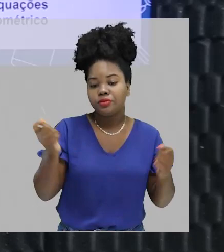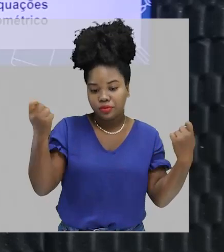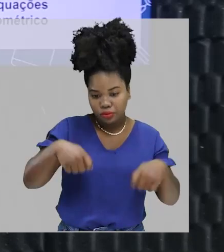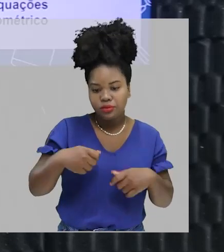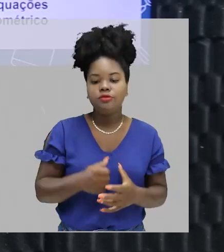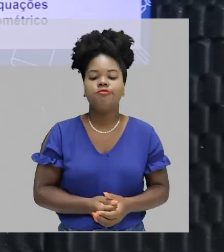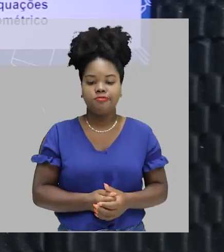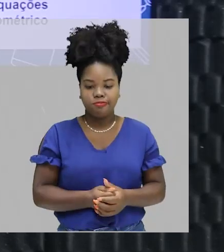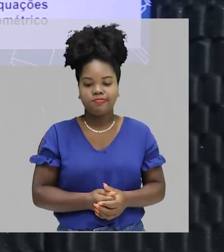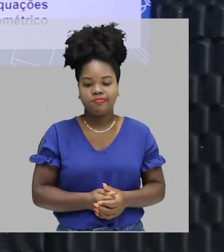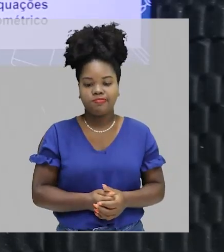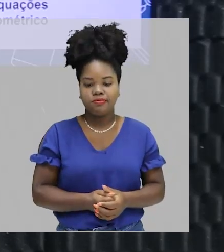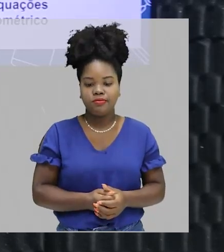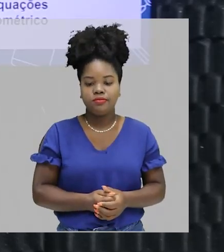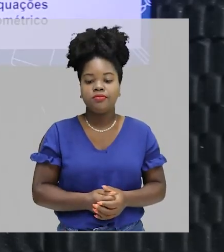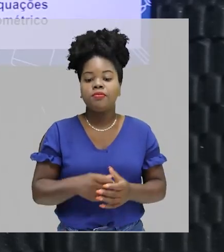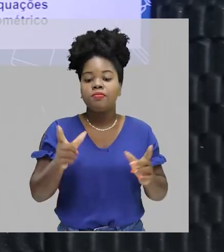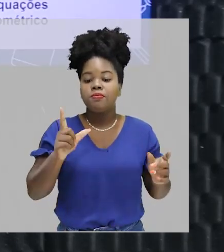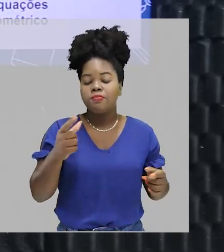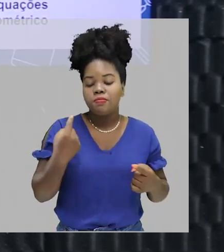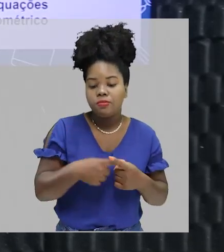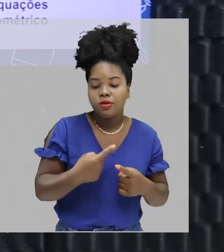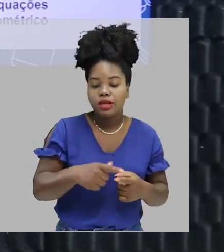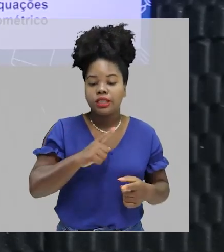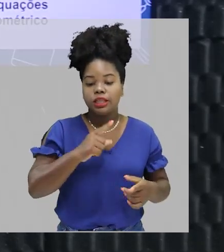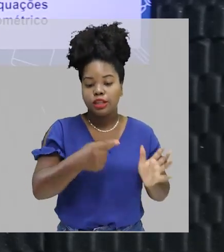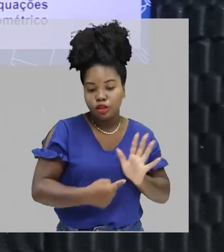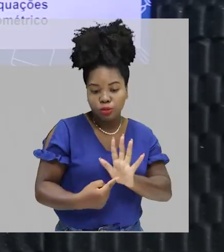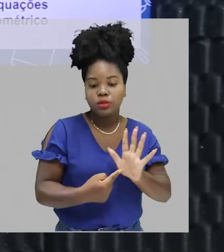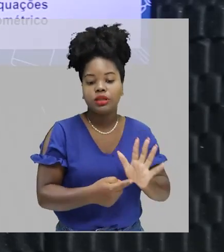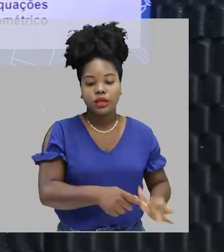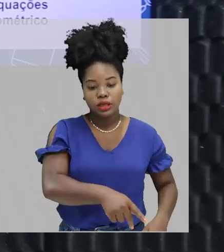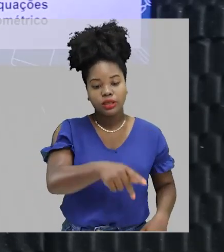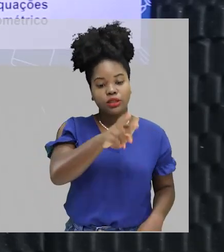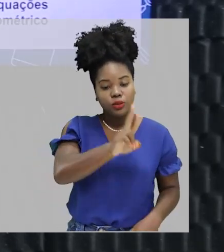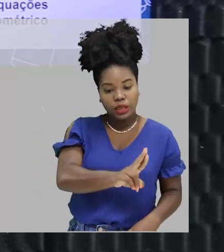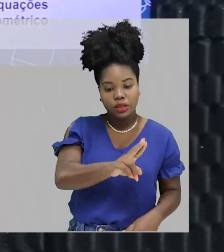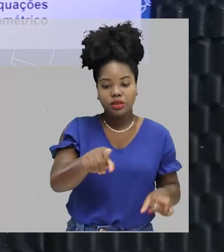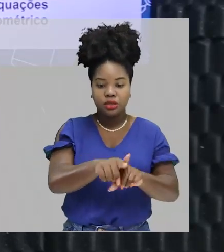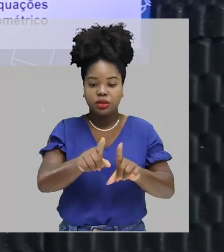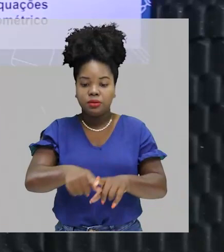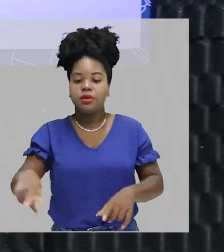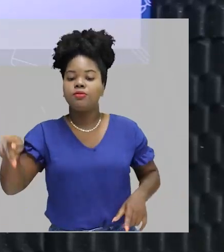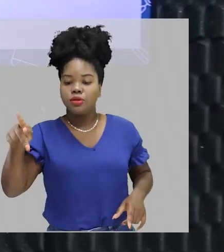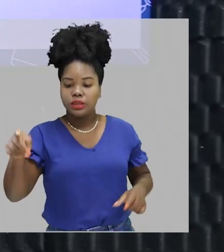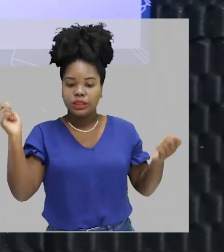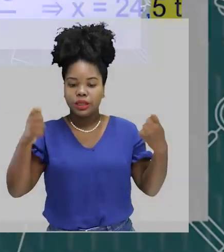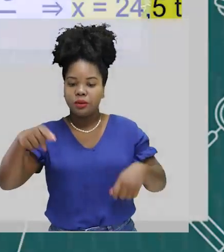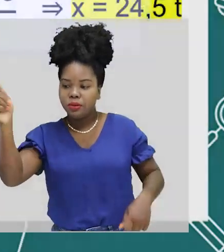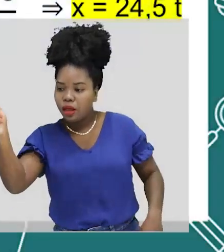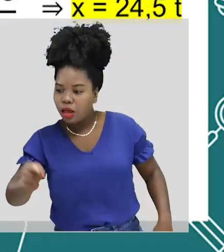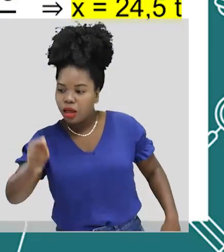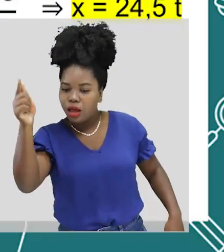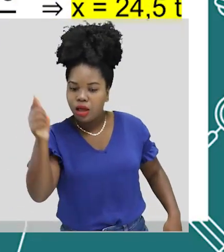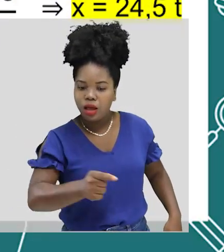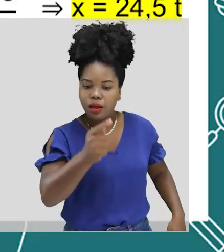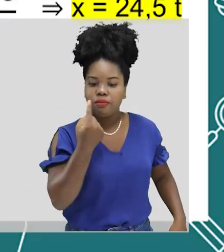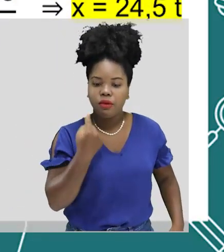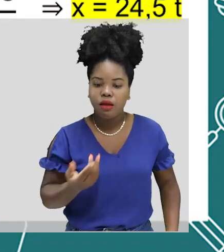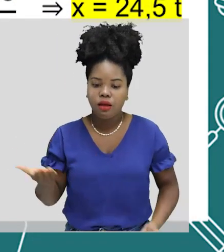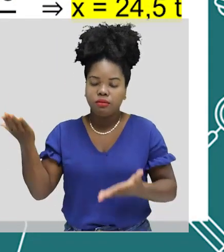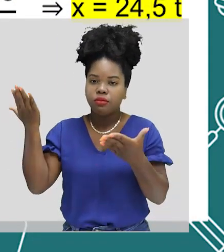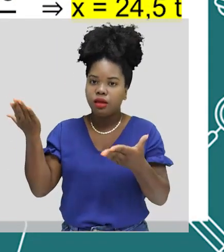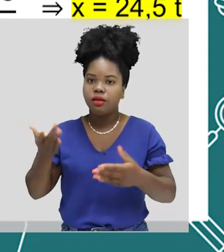também no reagente, na mesma quantidade, 1. Então, eu consigo eliminar,